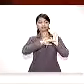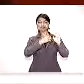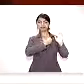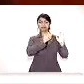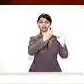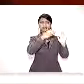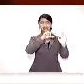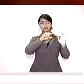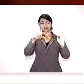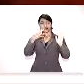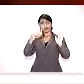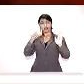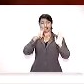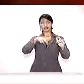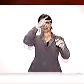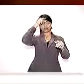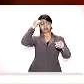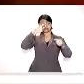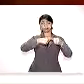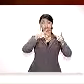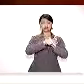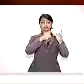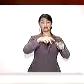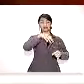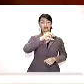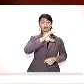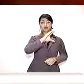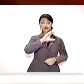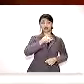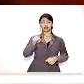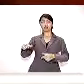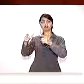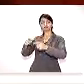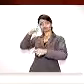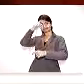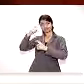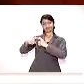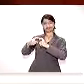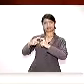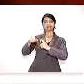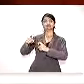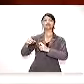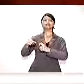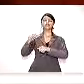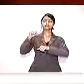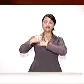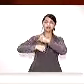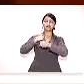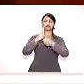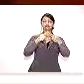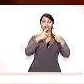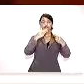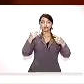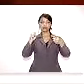pela prefeitura m mpal de Mococa A Irmandade da Santa Casa de Misericórdia de Mococa respectivamente no Exercício